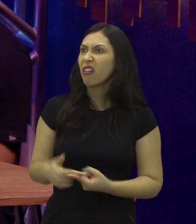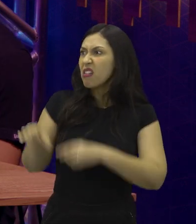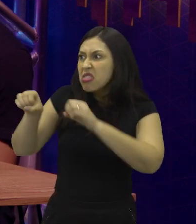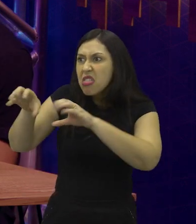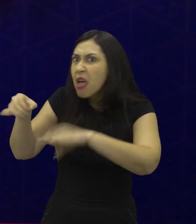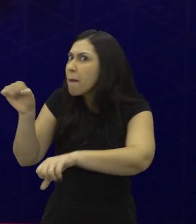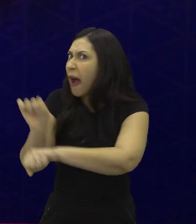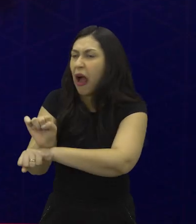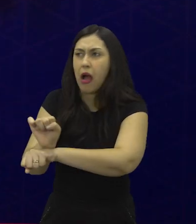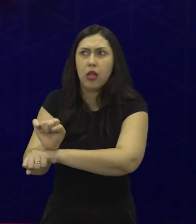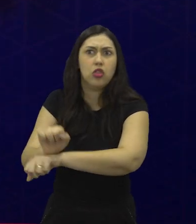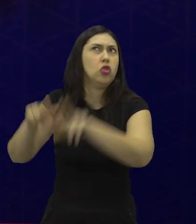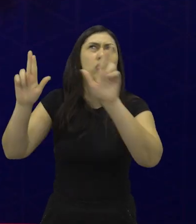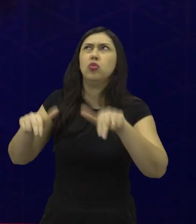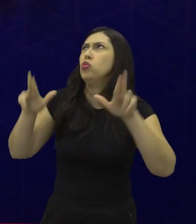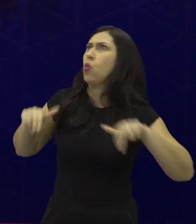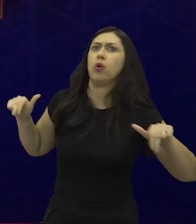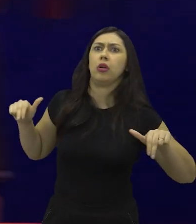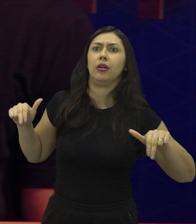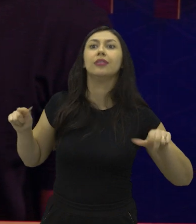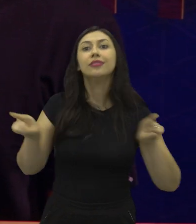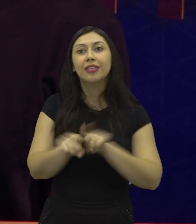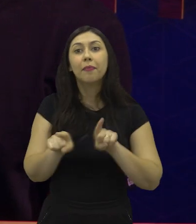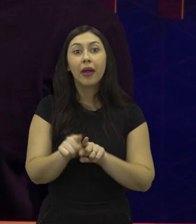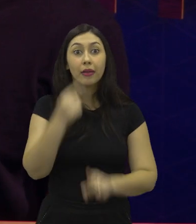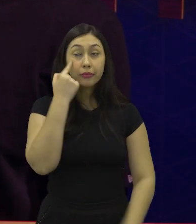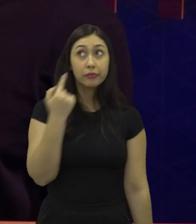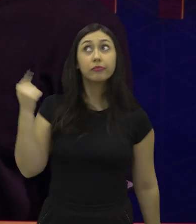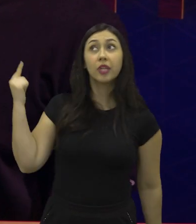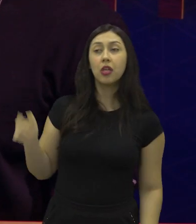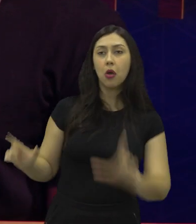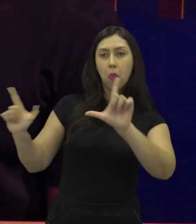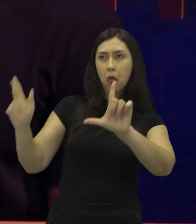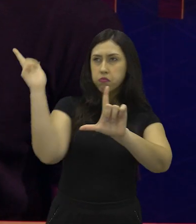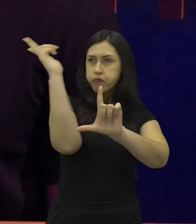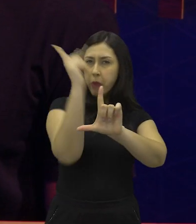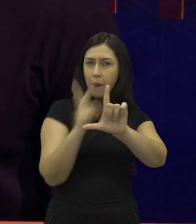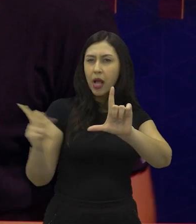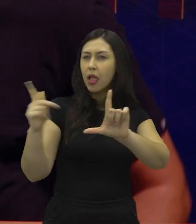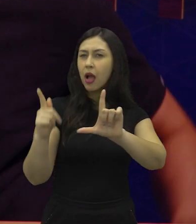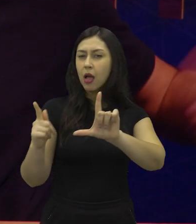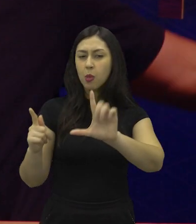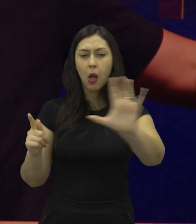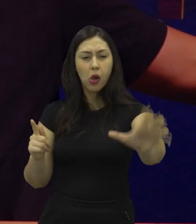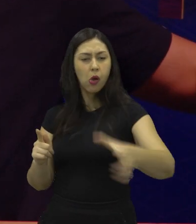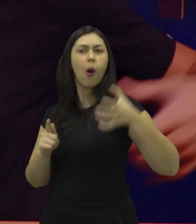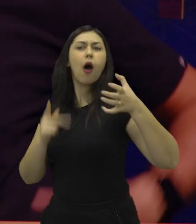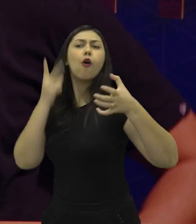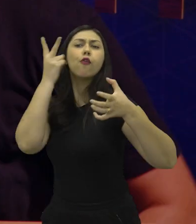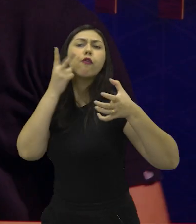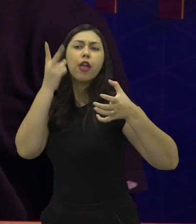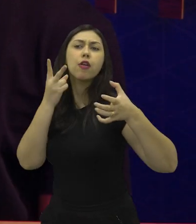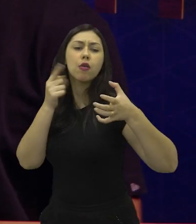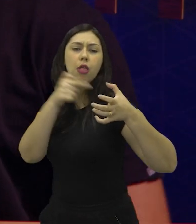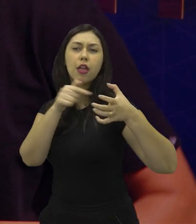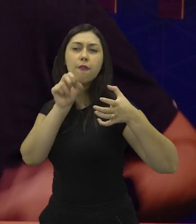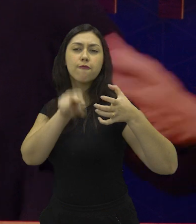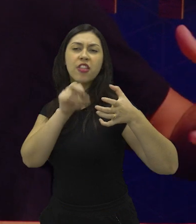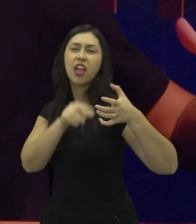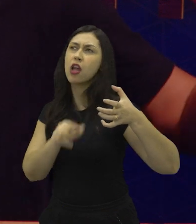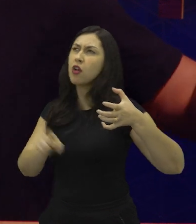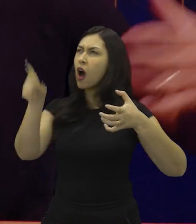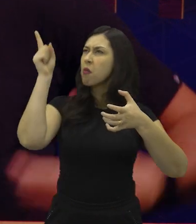de ensinar. E tem até o quadro famosão dele com o dedo para cima e pegando o cálice